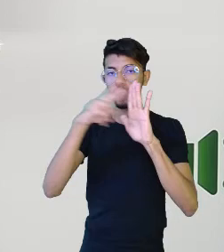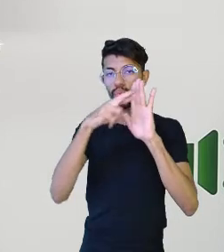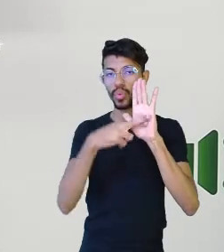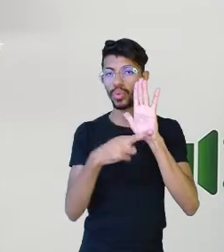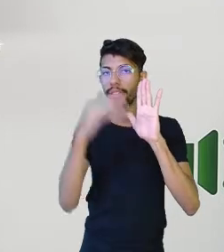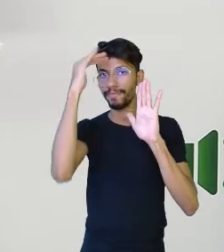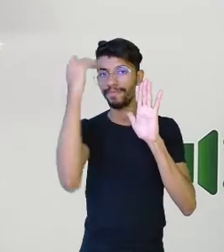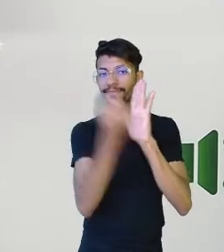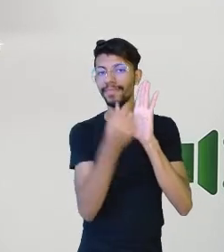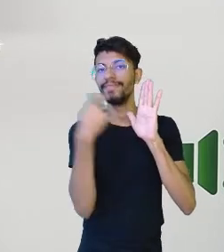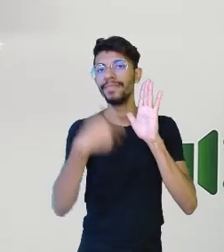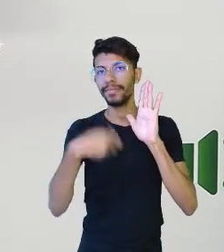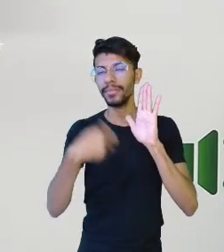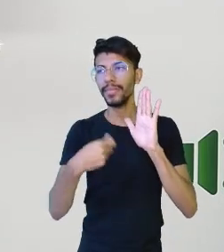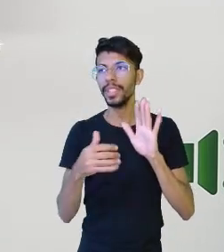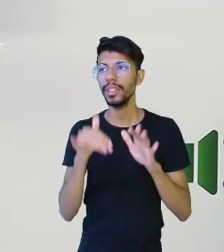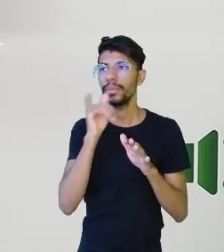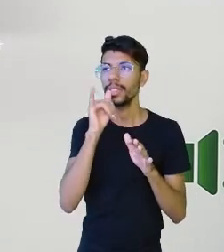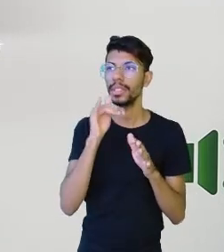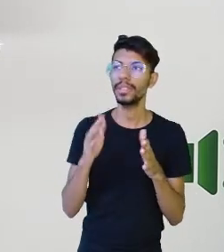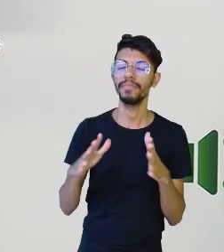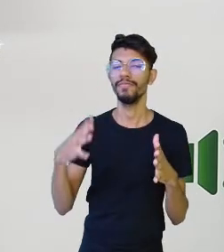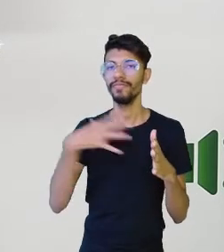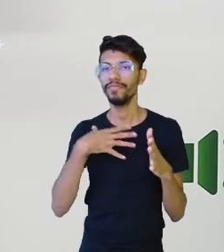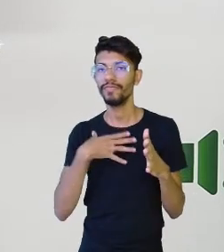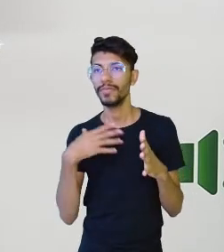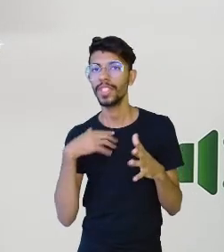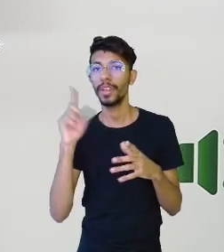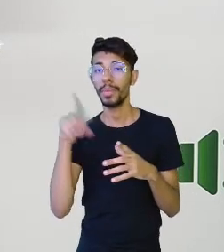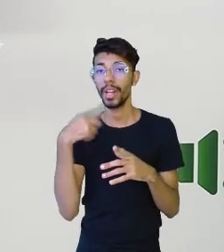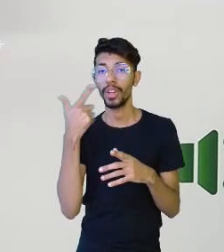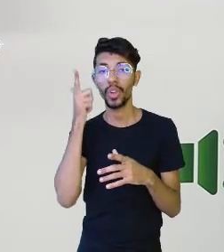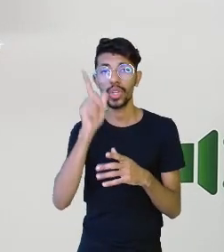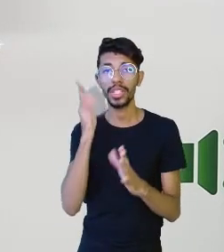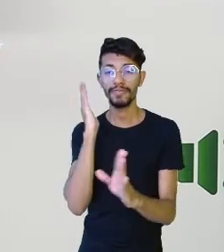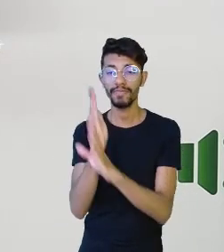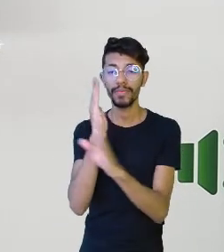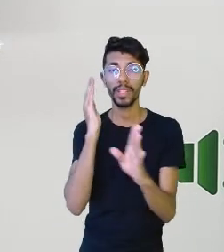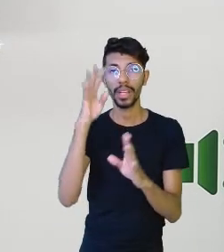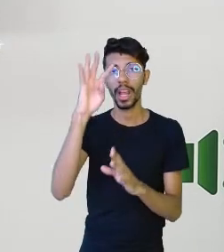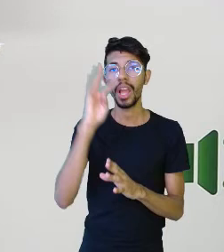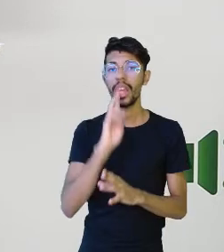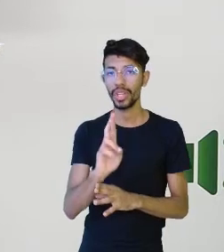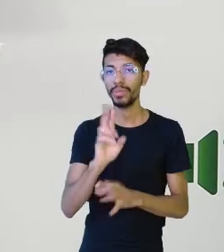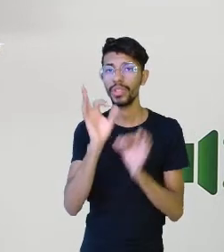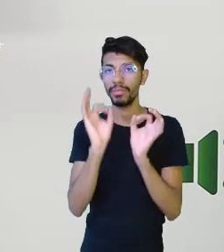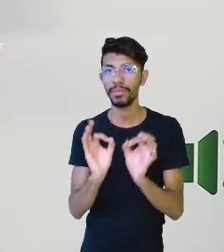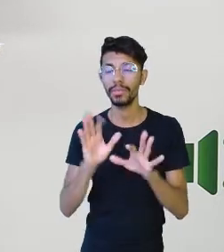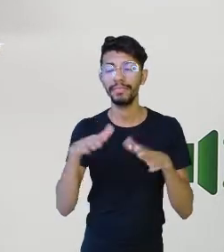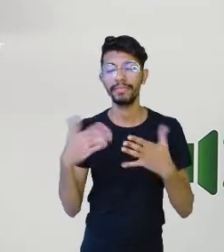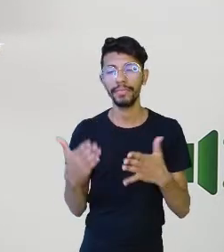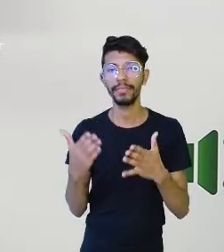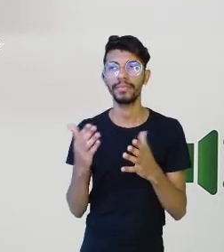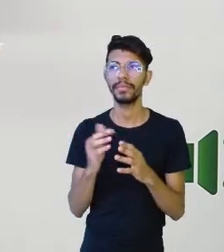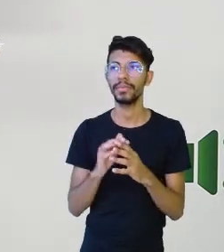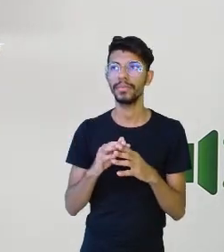Precisamos respeitar alguns caminhos para conseguir encontrar o resultado. E esses caminhos